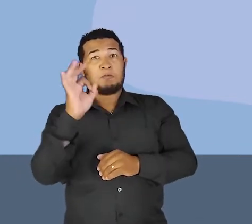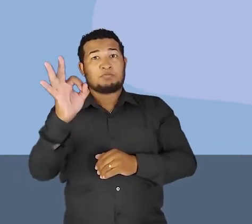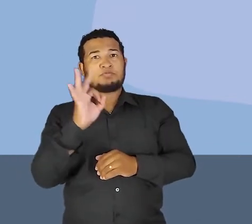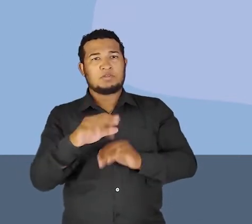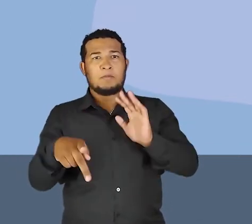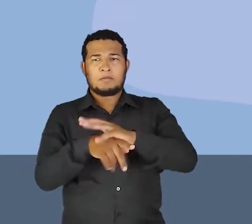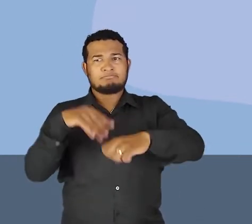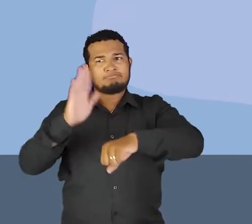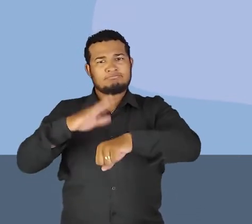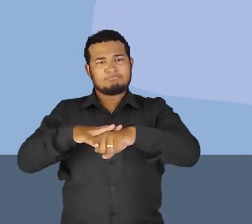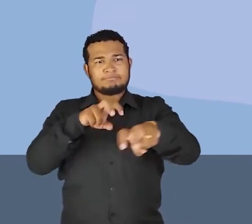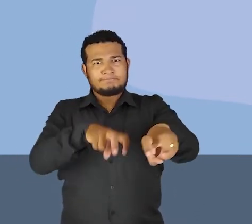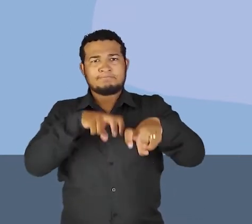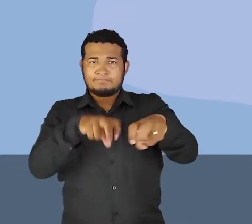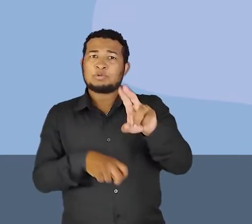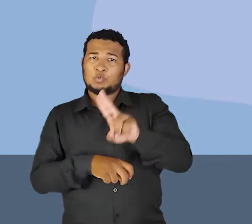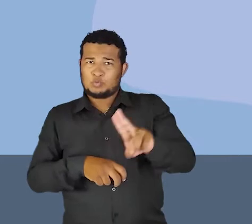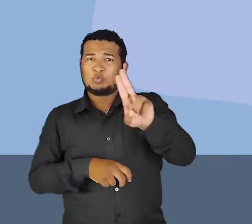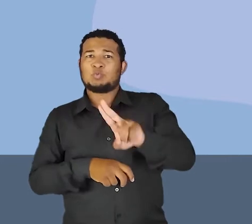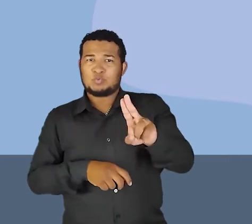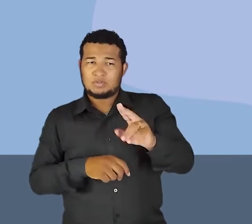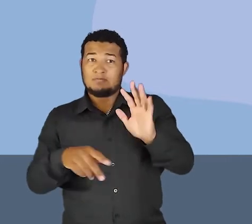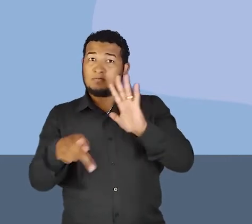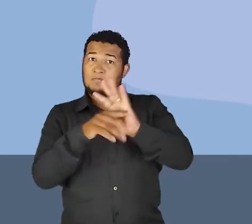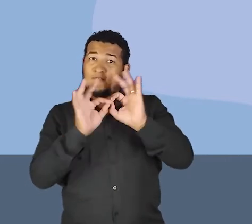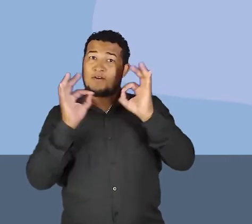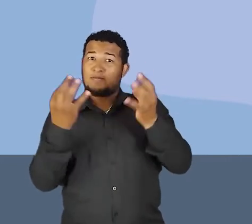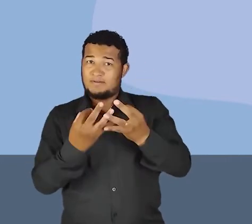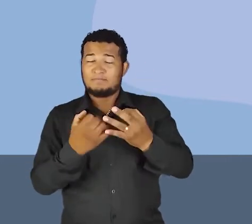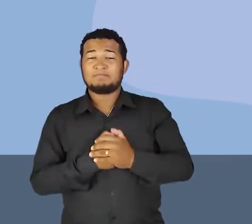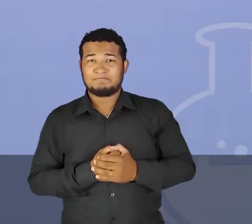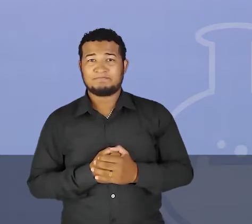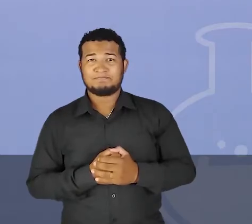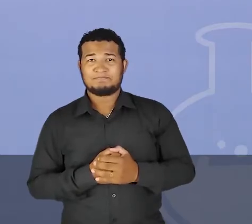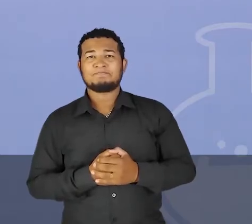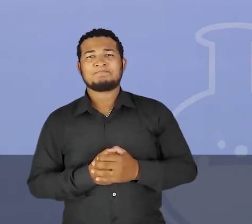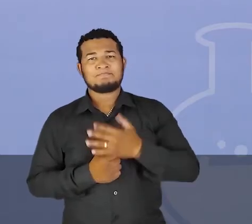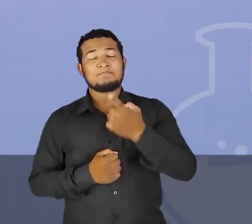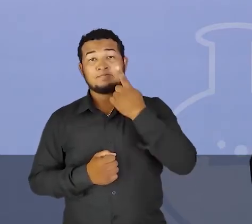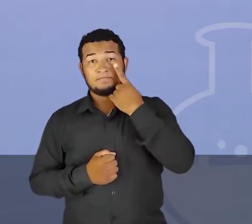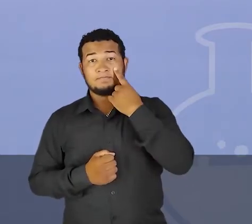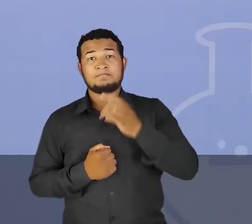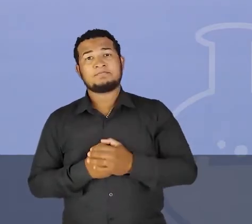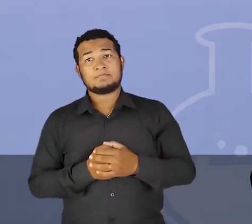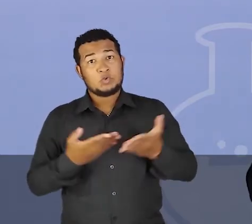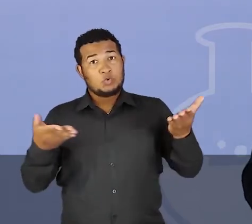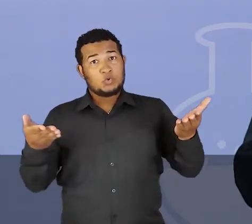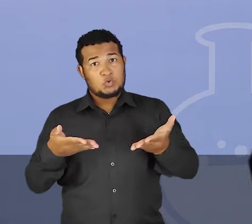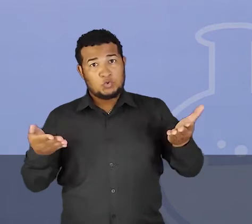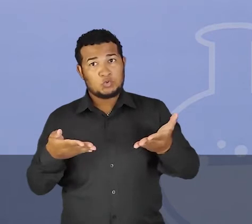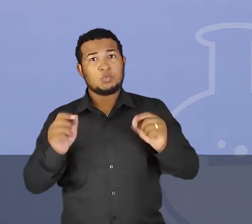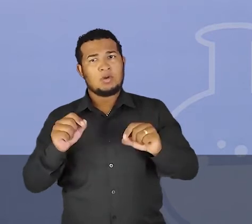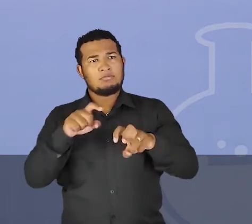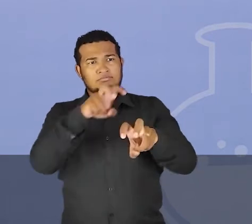74% da mão de obra no campo, mão de obra familiar. Vem comigo, pessoal. Veja bem, atualmente